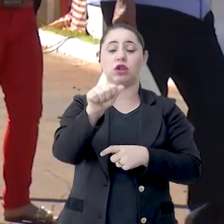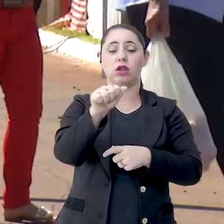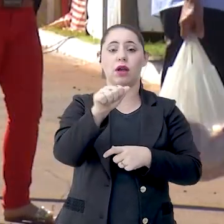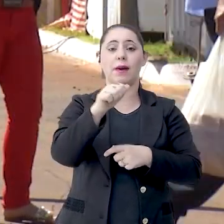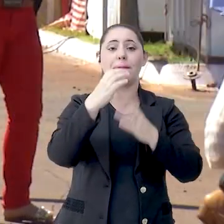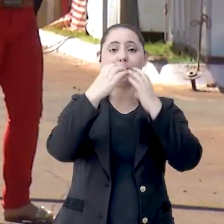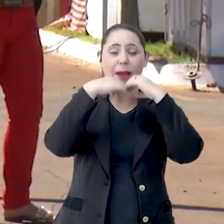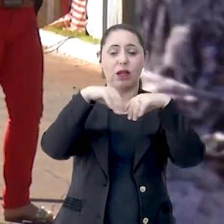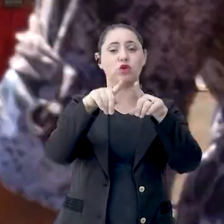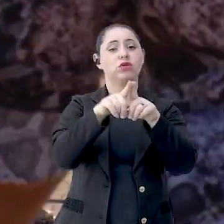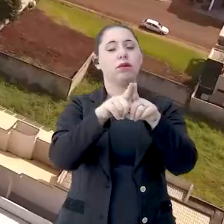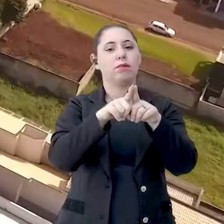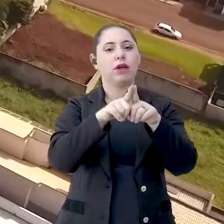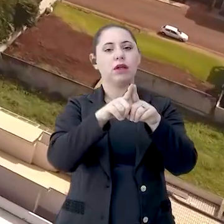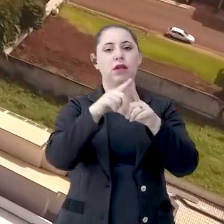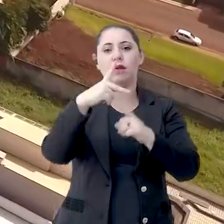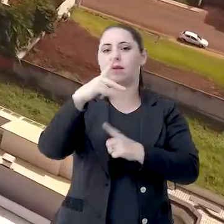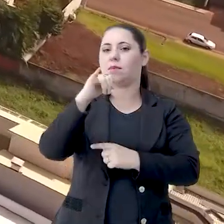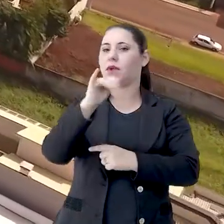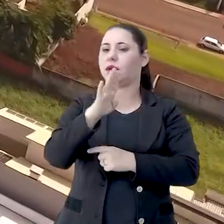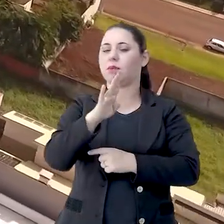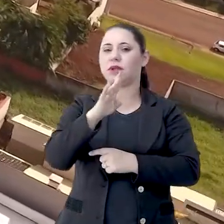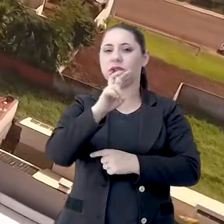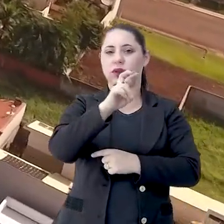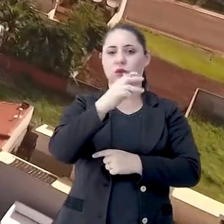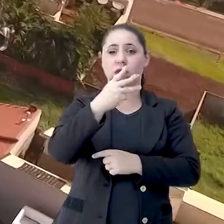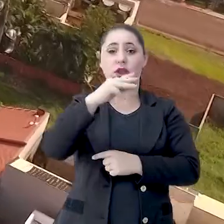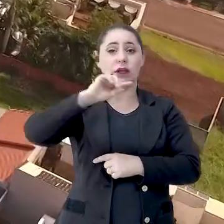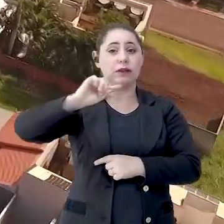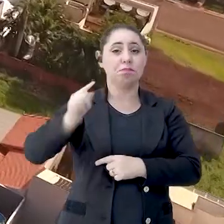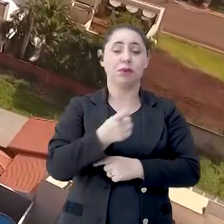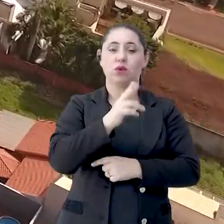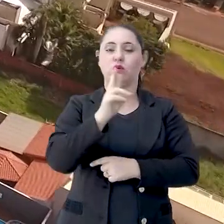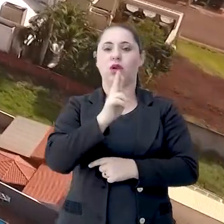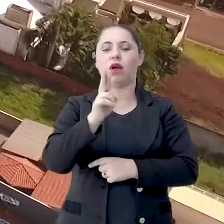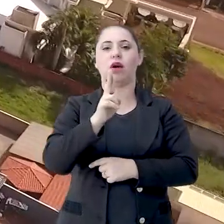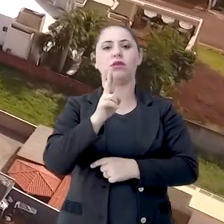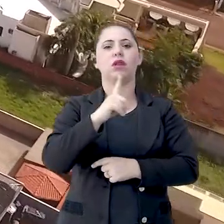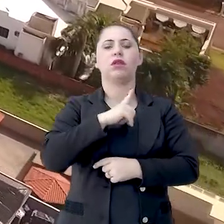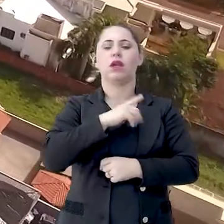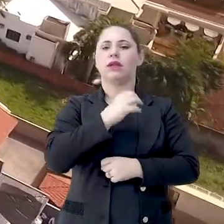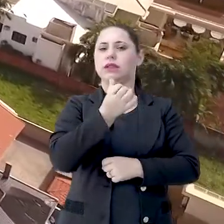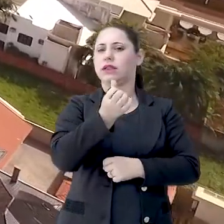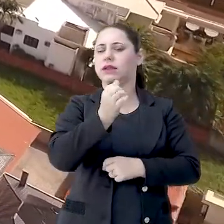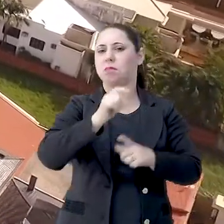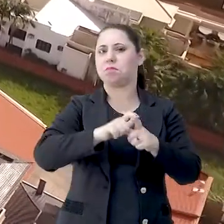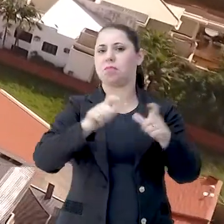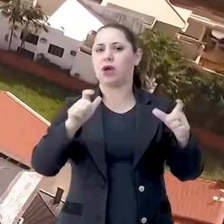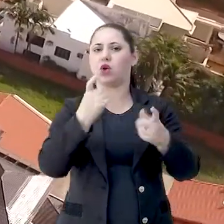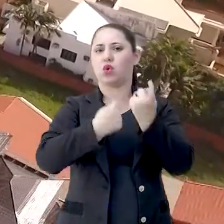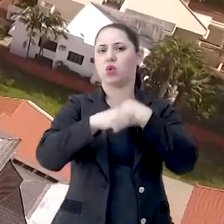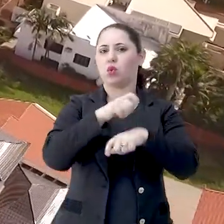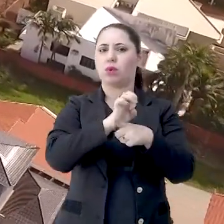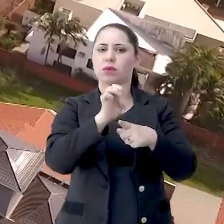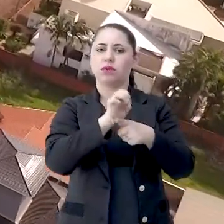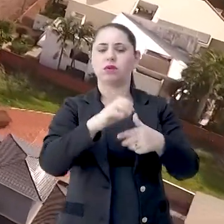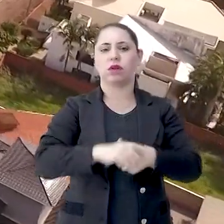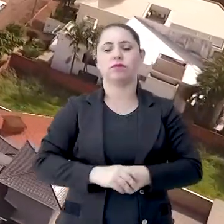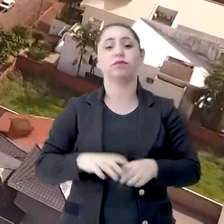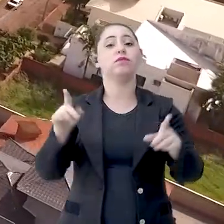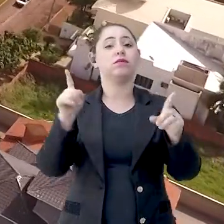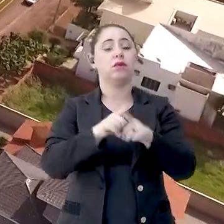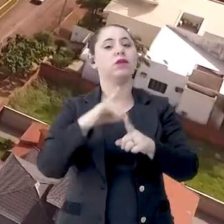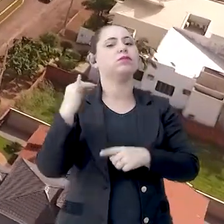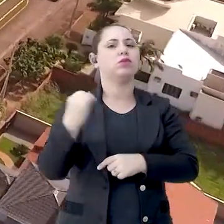estado. Também foi importante ponto de passagem para a Estrada de Ferro Noroeste do Brasil, que partia de São Paulo via